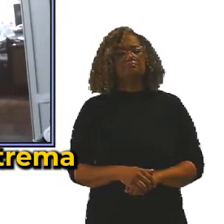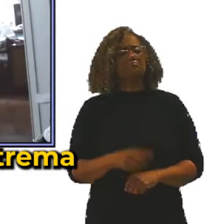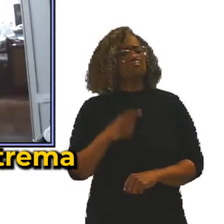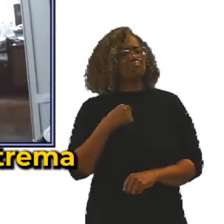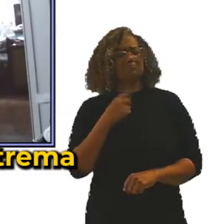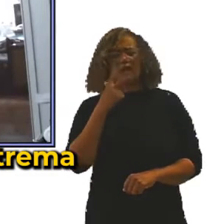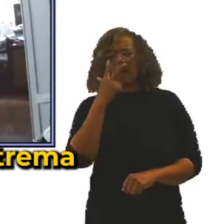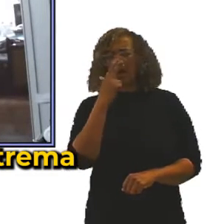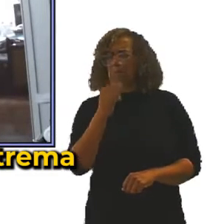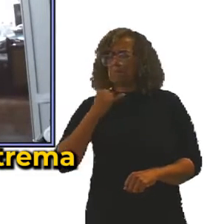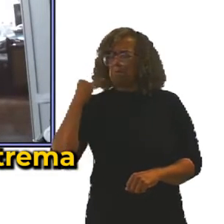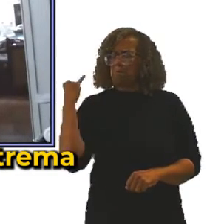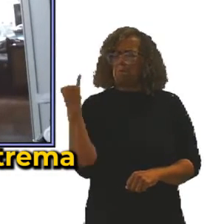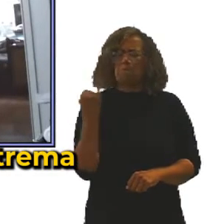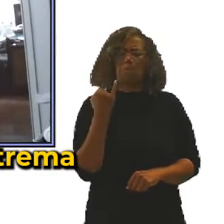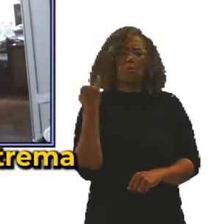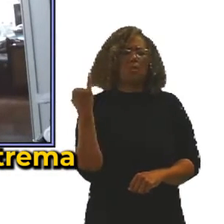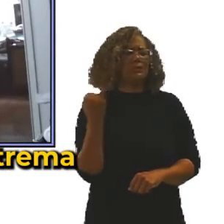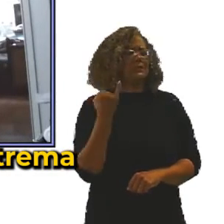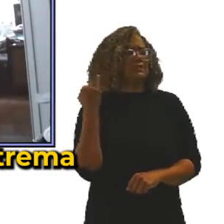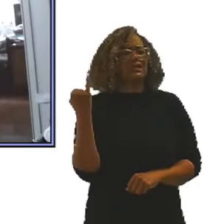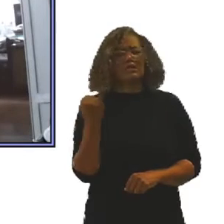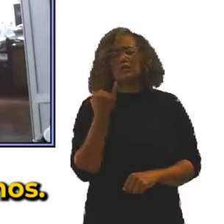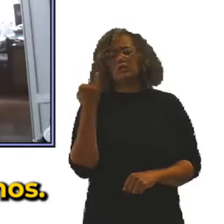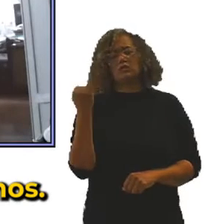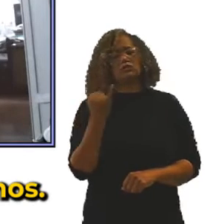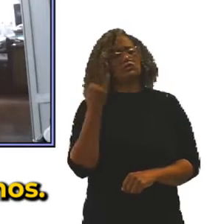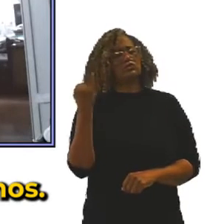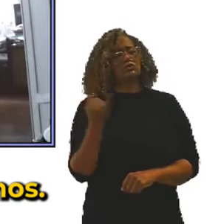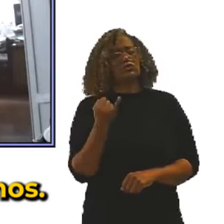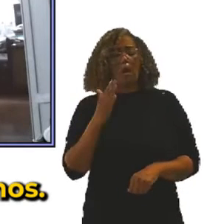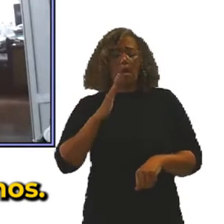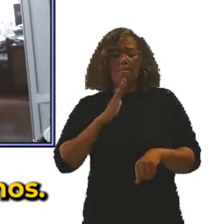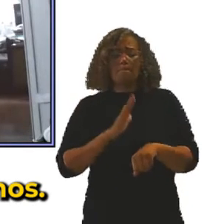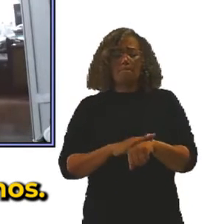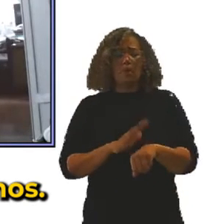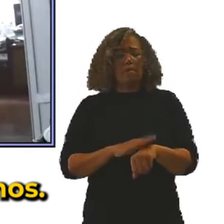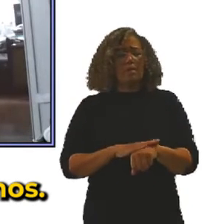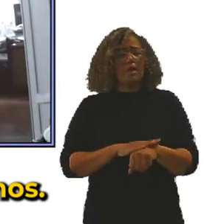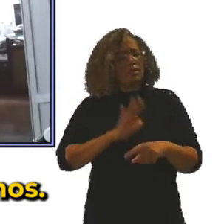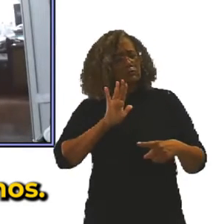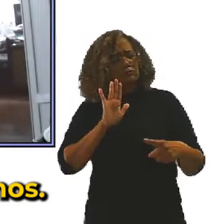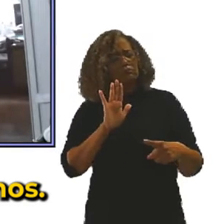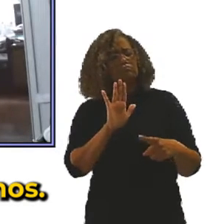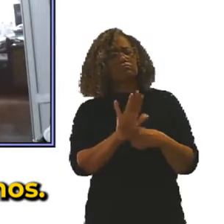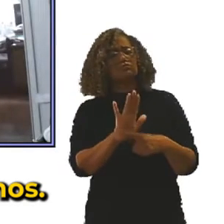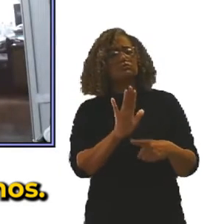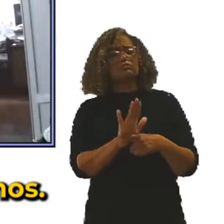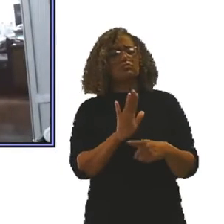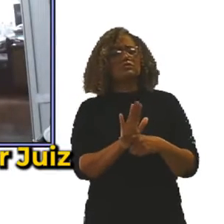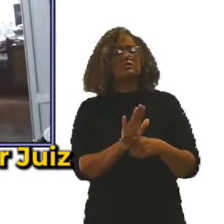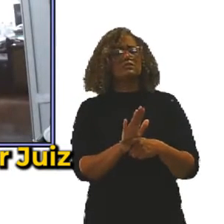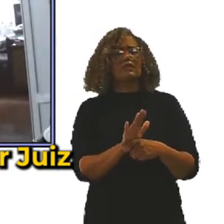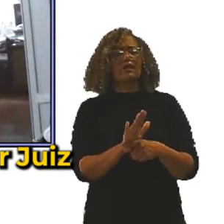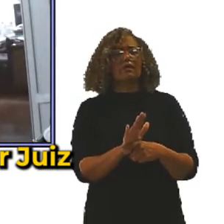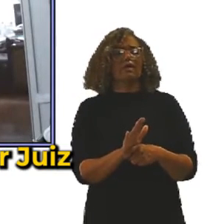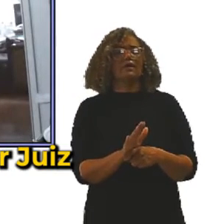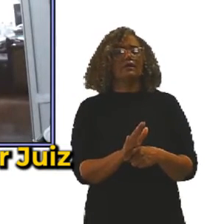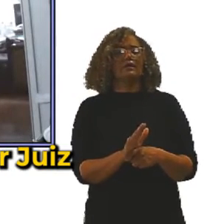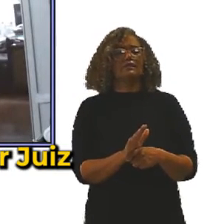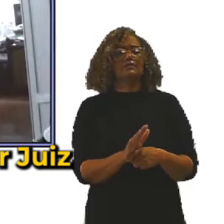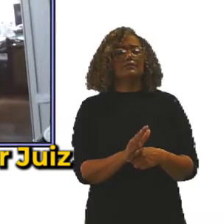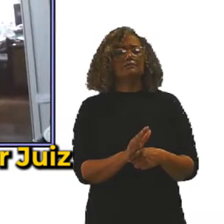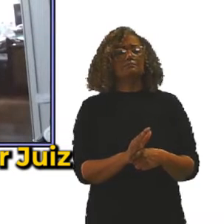extrema importância, achamos de extrema importância esse momento dialogal em que inserimos, então, como